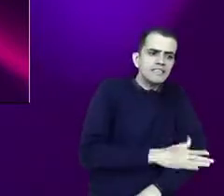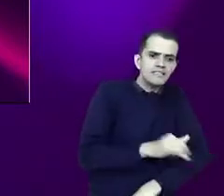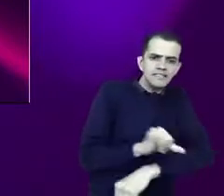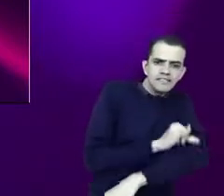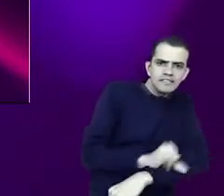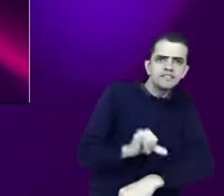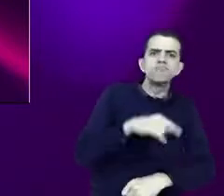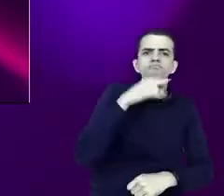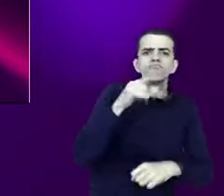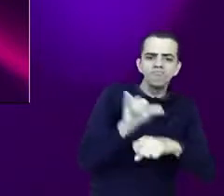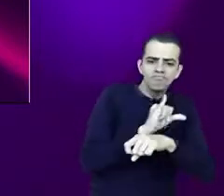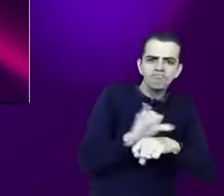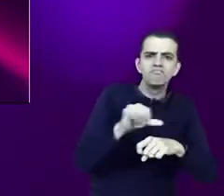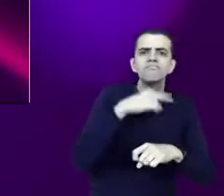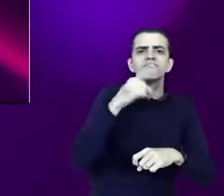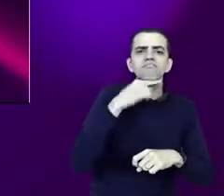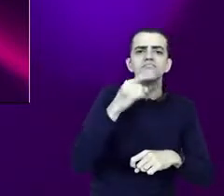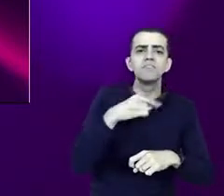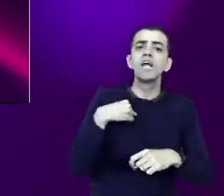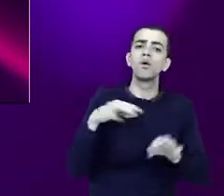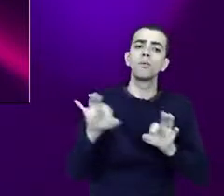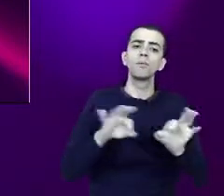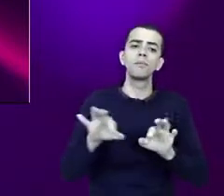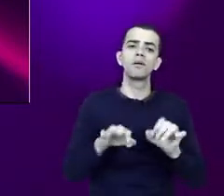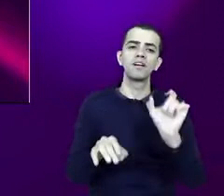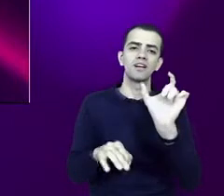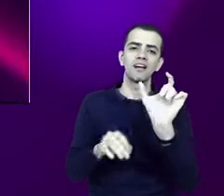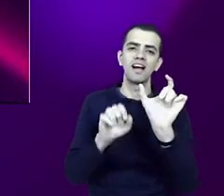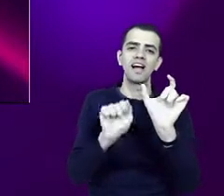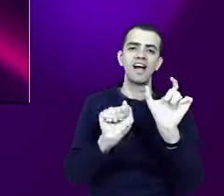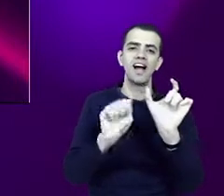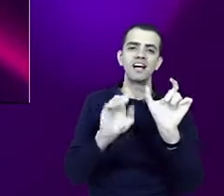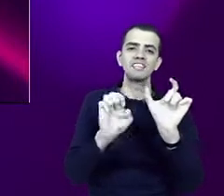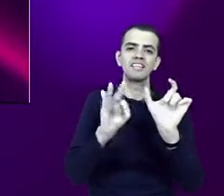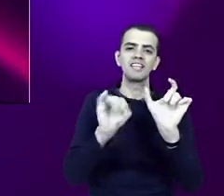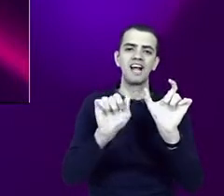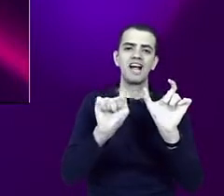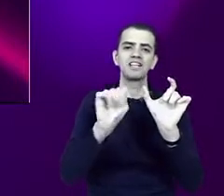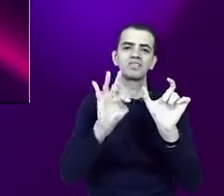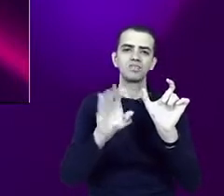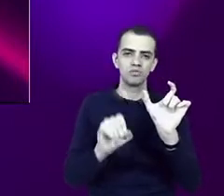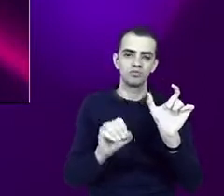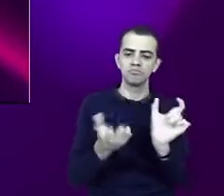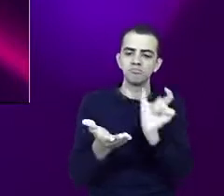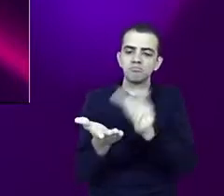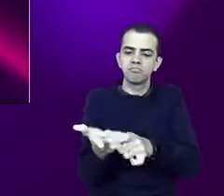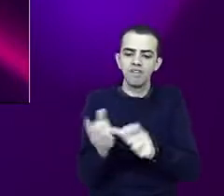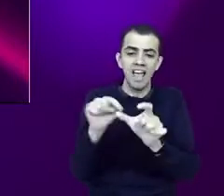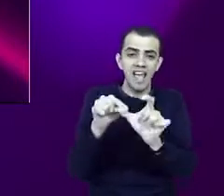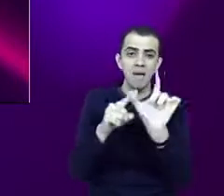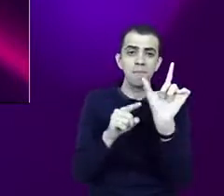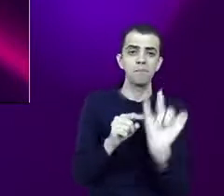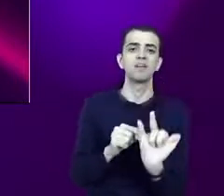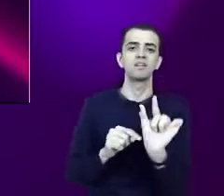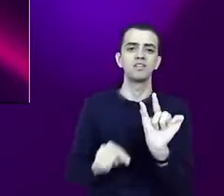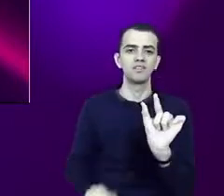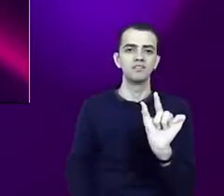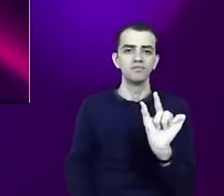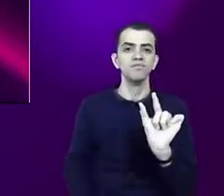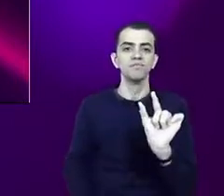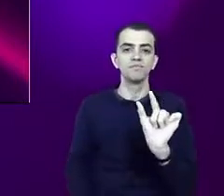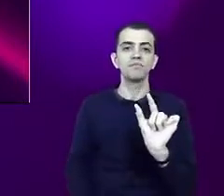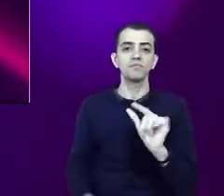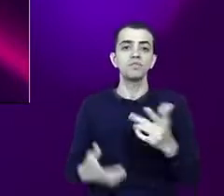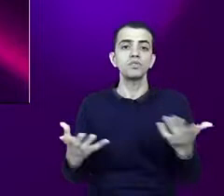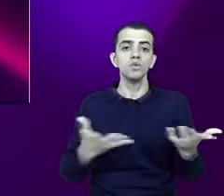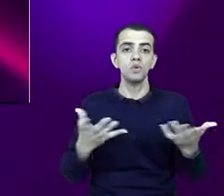tenho feito os acetábulos menores também. Eu consigo olhar para outras angulações. A minha versão